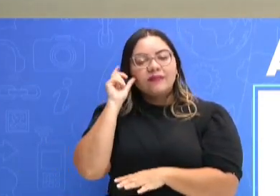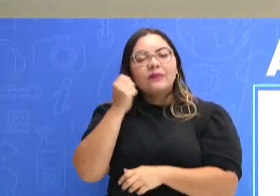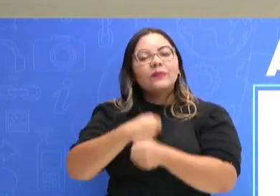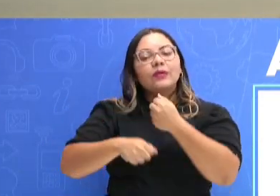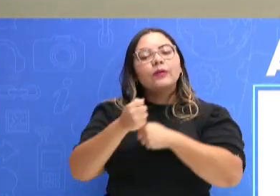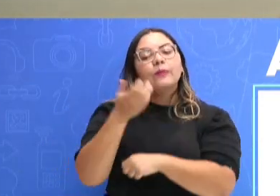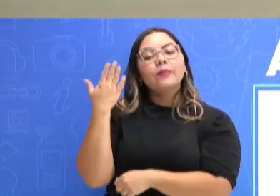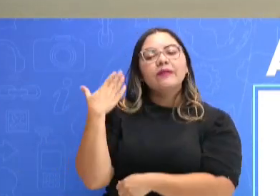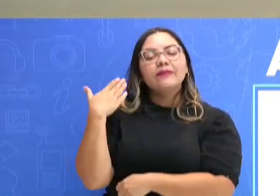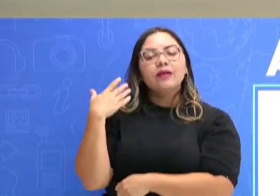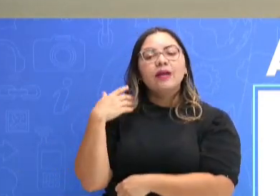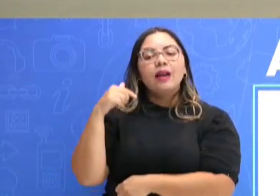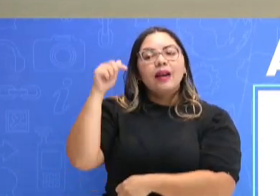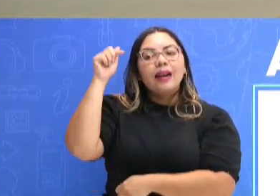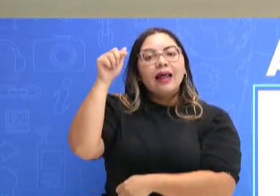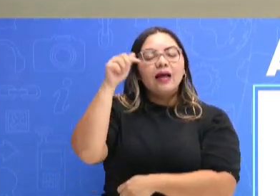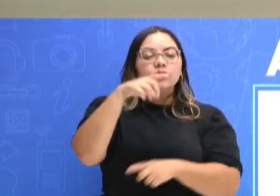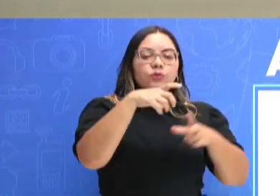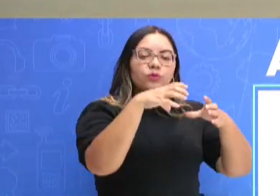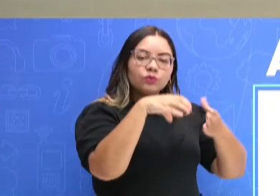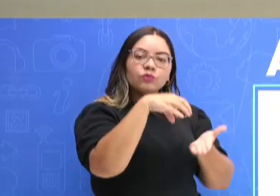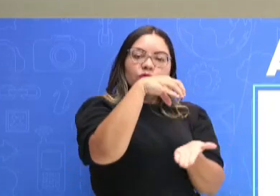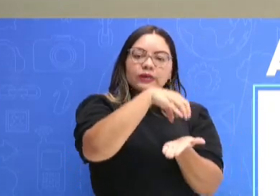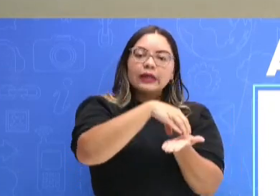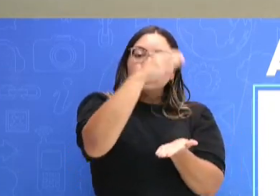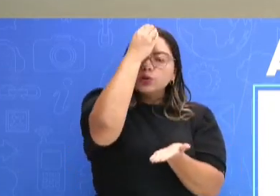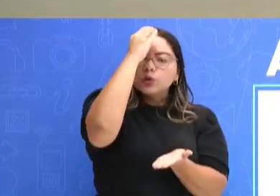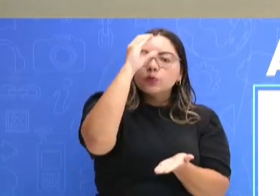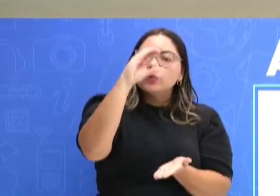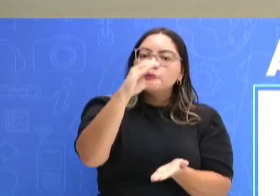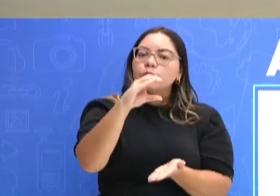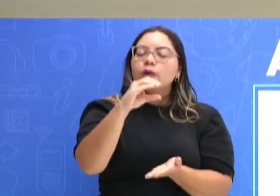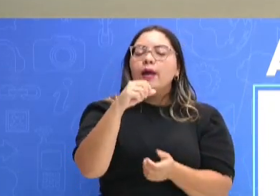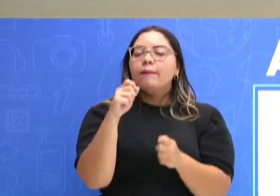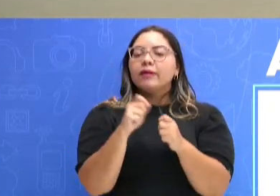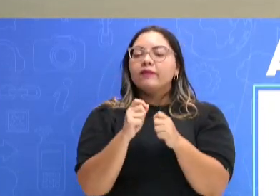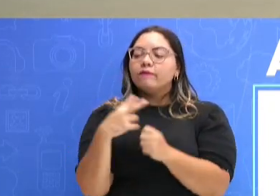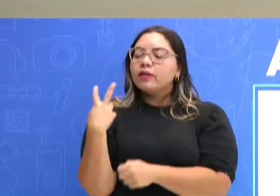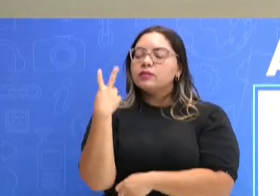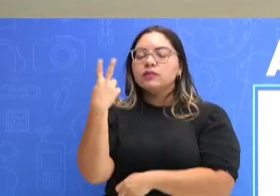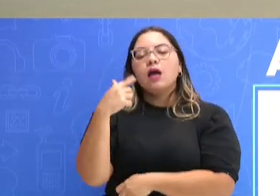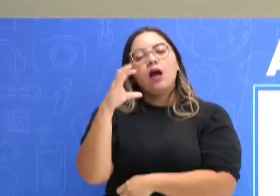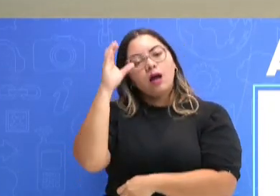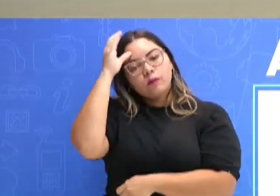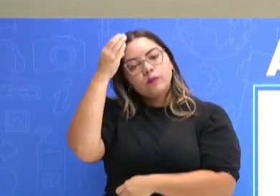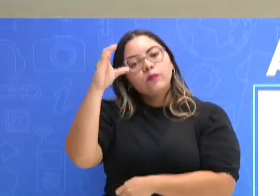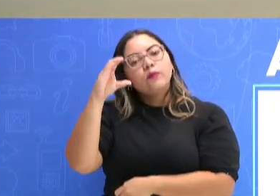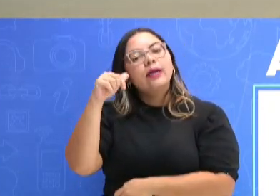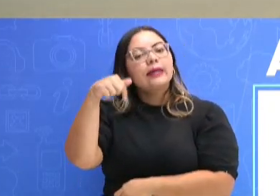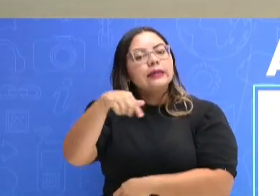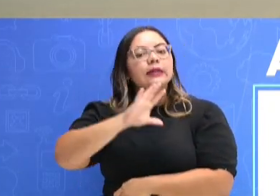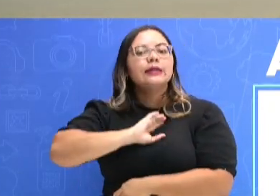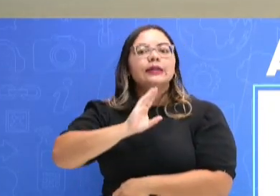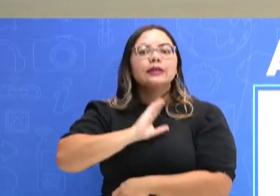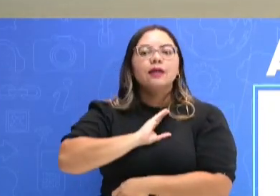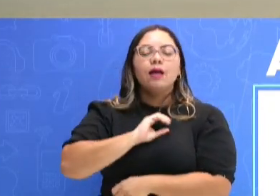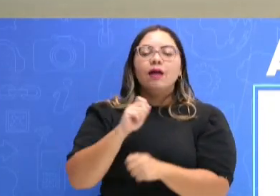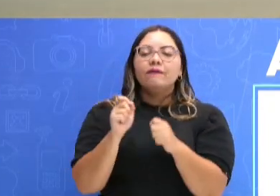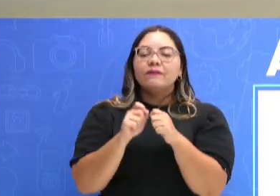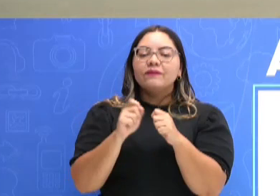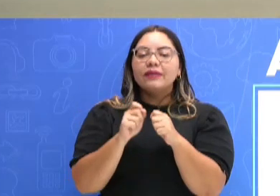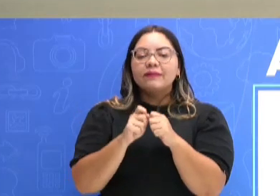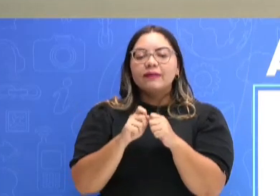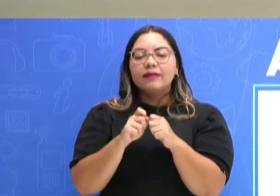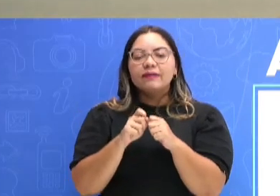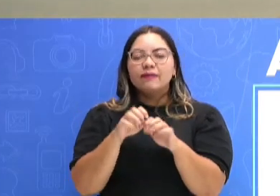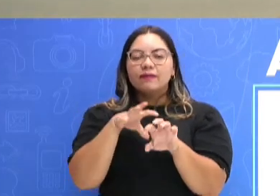Centro de Cultura, que eu quero que esse ano seja no Centro de Cultura, para valorizar a nossa cultura. Nós vamos estar fazendo as nossas lives de apresentação, para que a gente